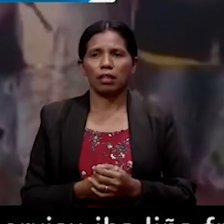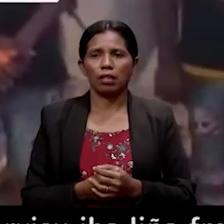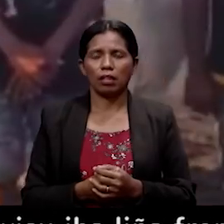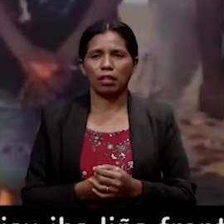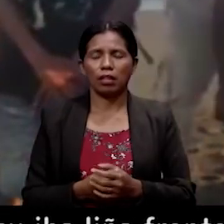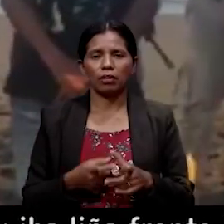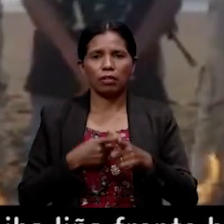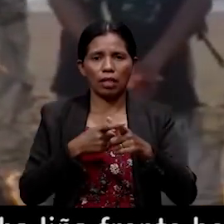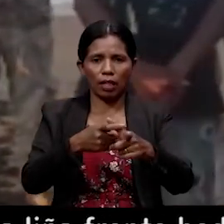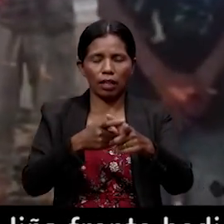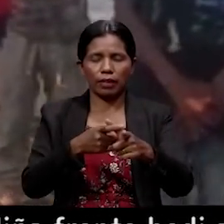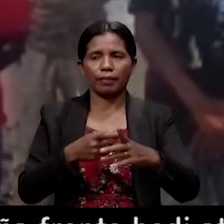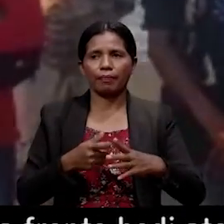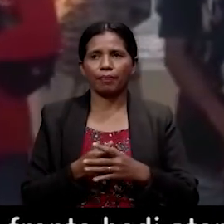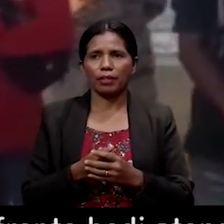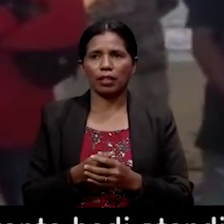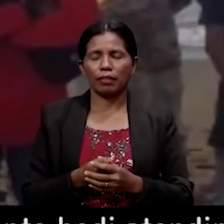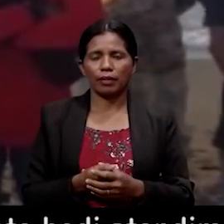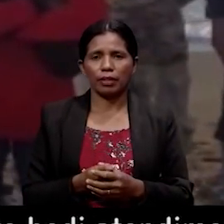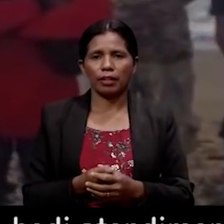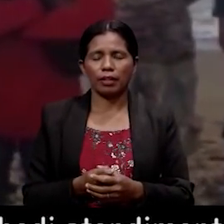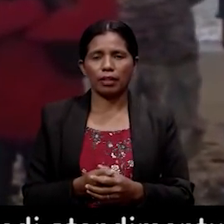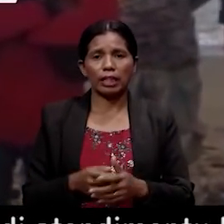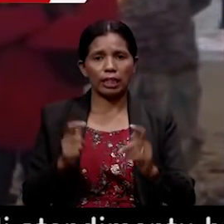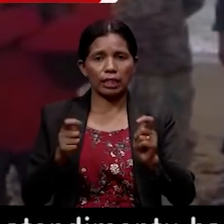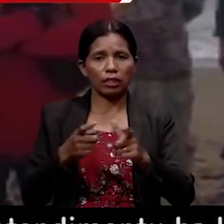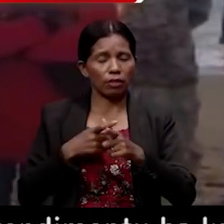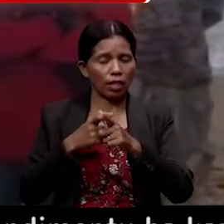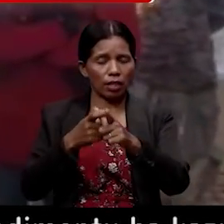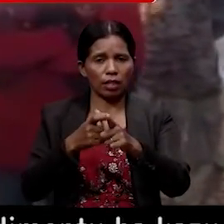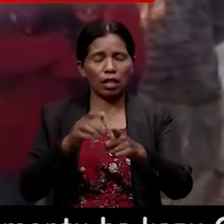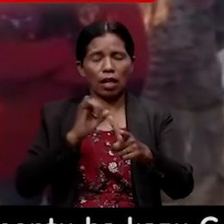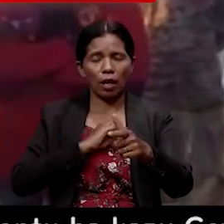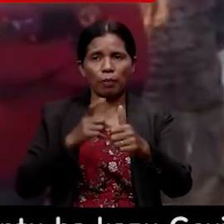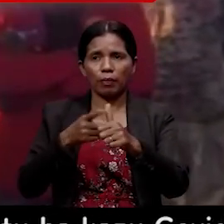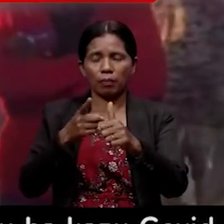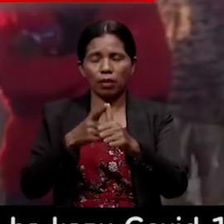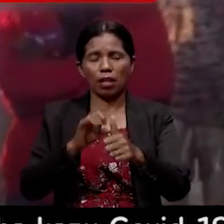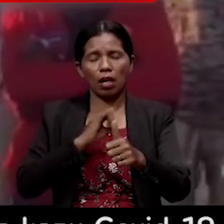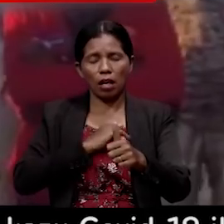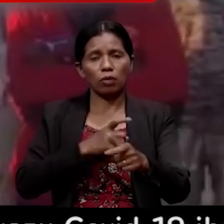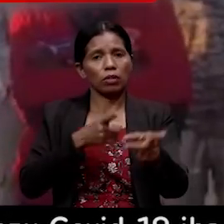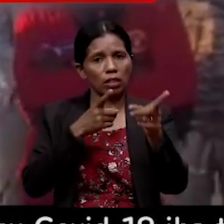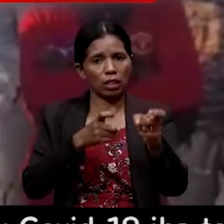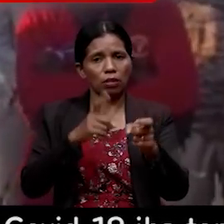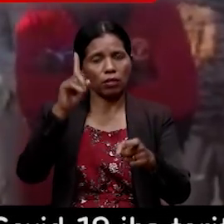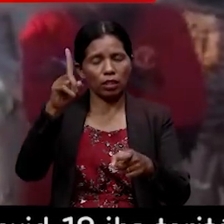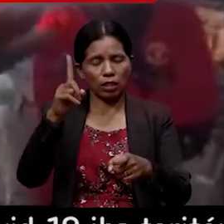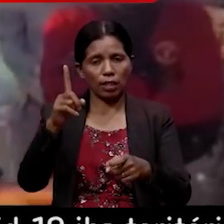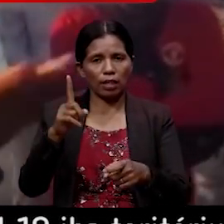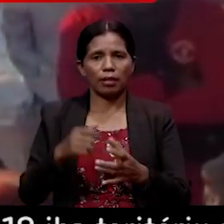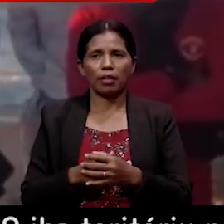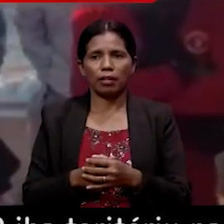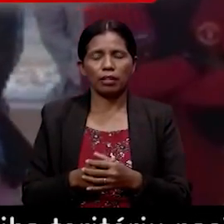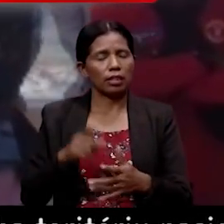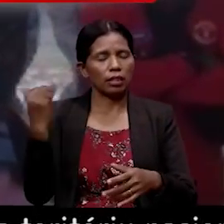halai nama kari tenta halai nama kari au rasik primeru au fo tiru teus ila baleten tiru teus baleten para nune sila